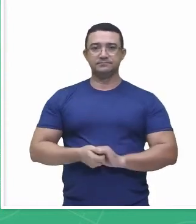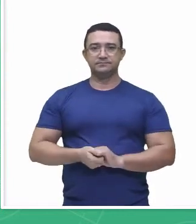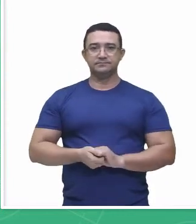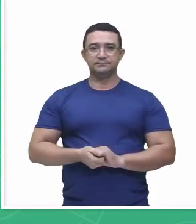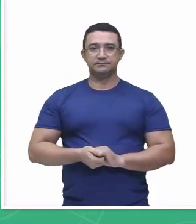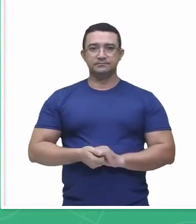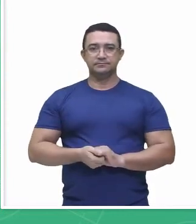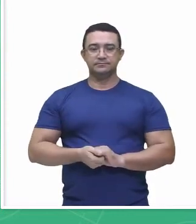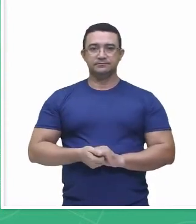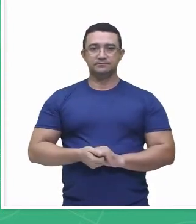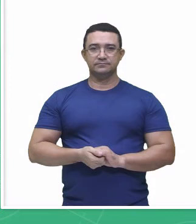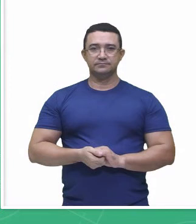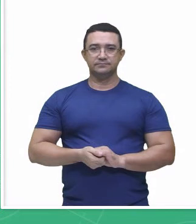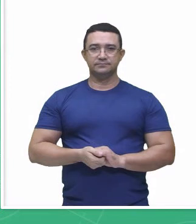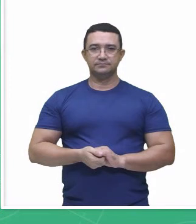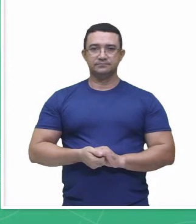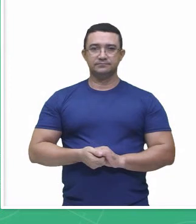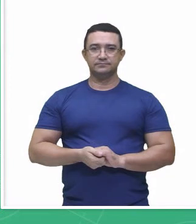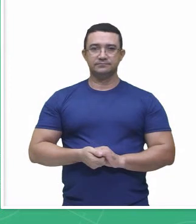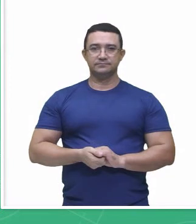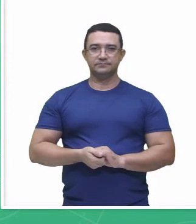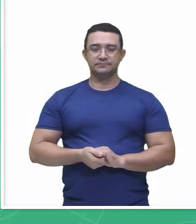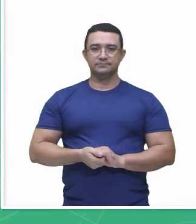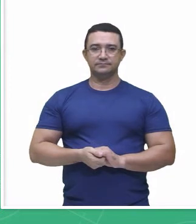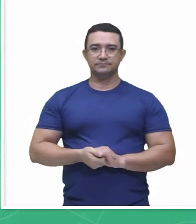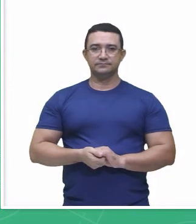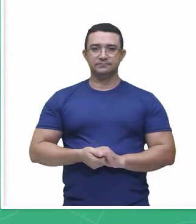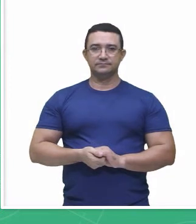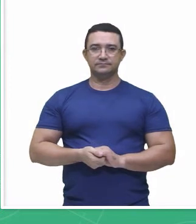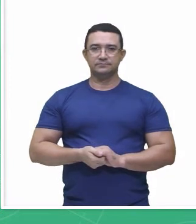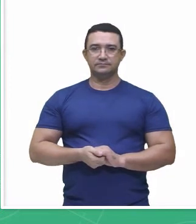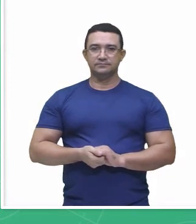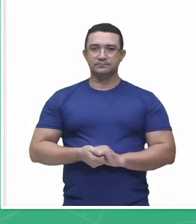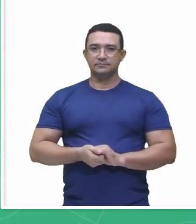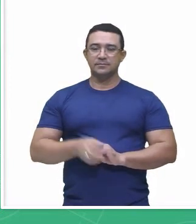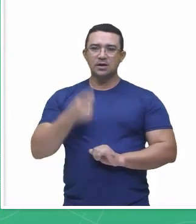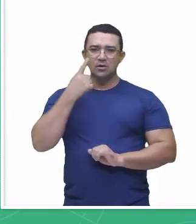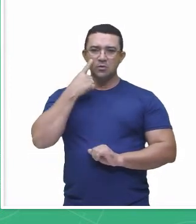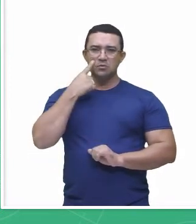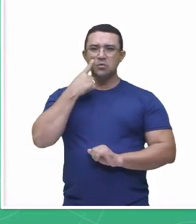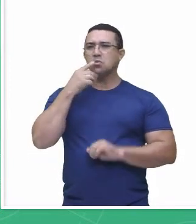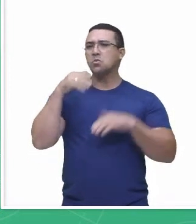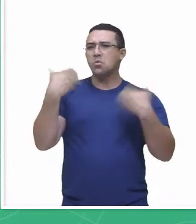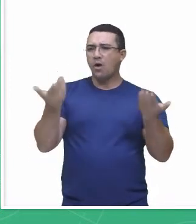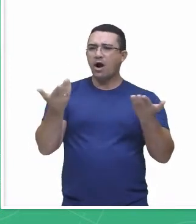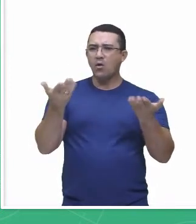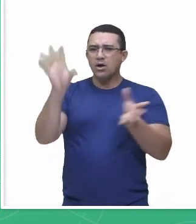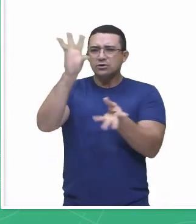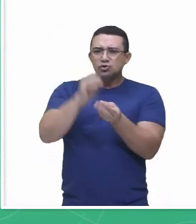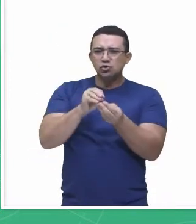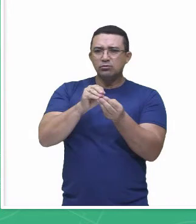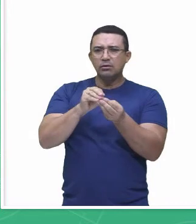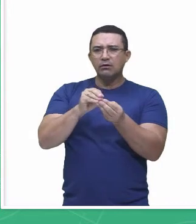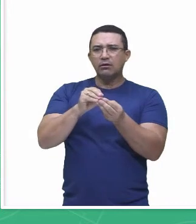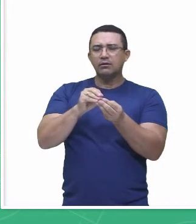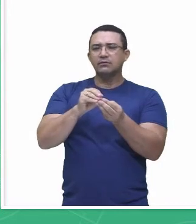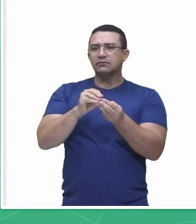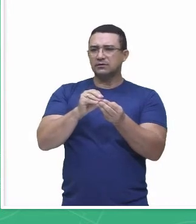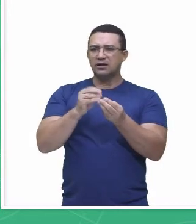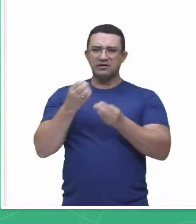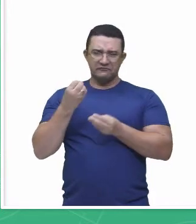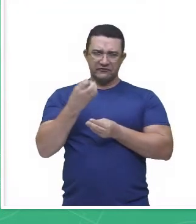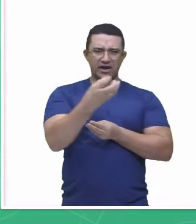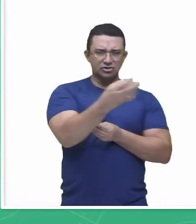Então, vamos agora ao nosso comentário. Vamos primeiro ler as alternativas, tá? Então, qual é a tese daquele texto? Viajar durante o carnaval